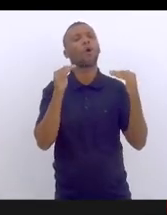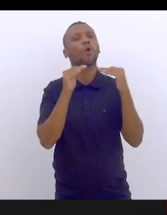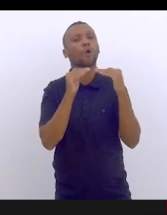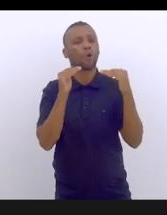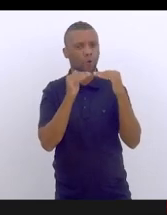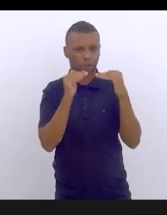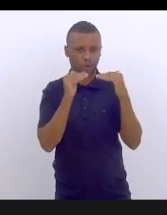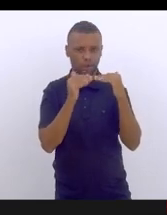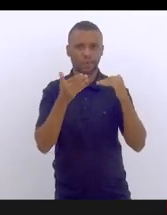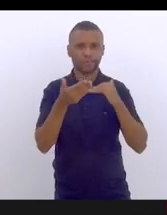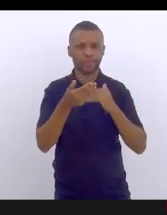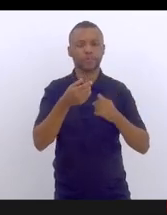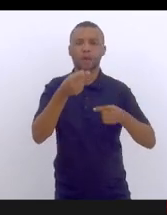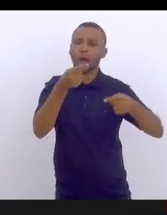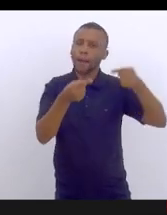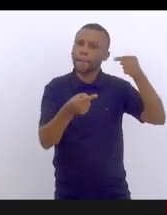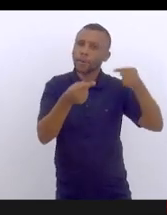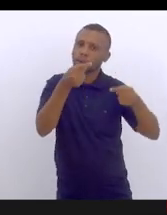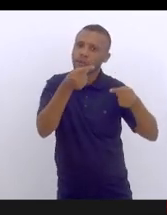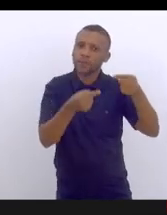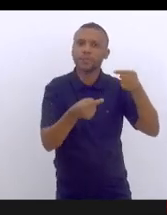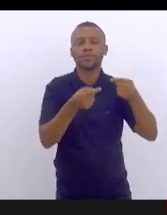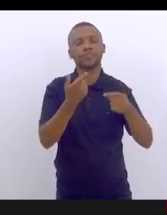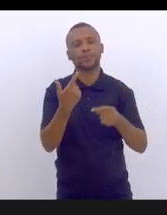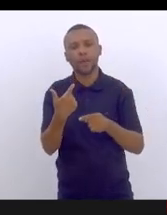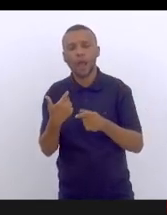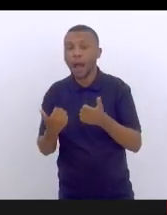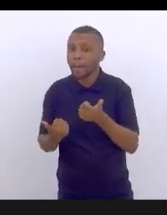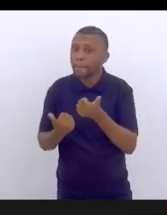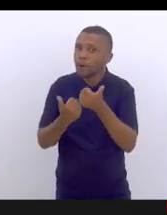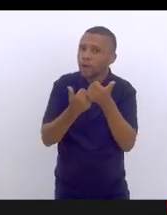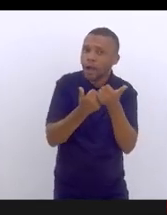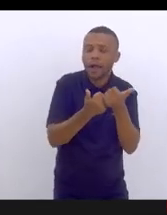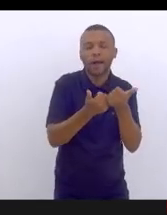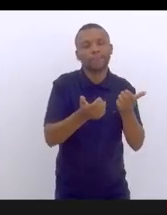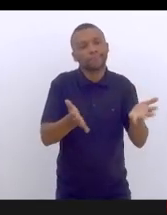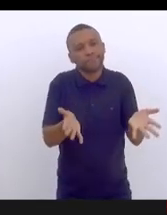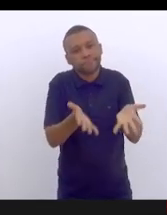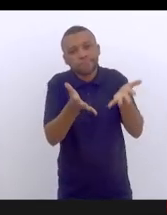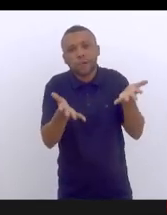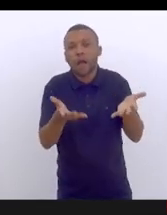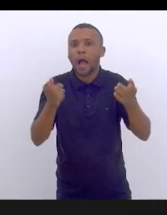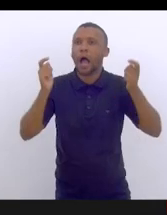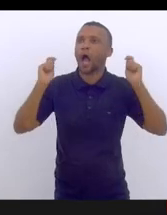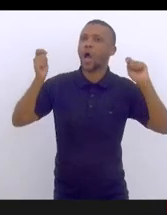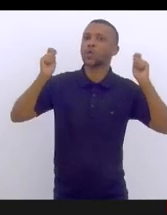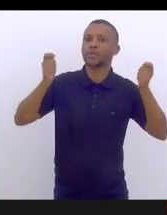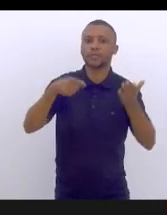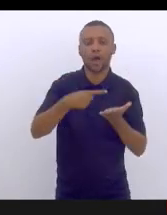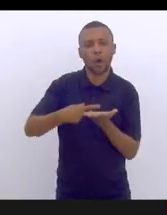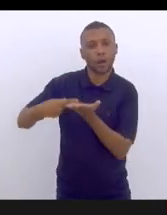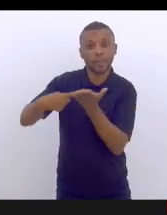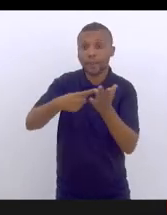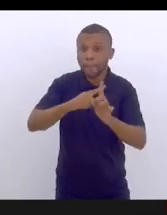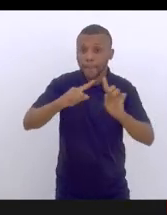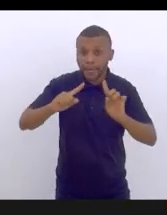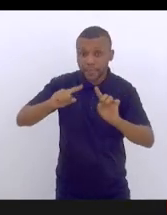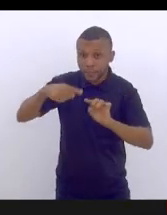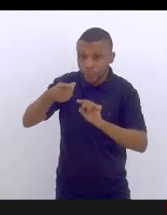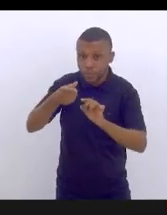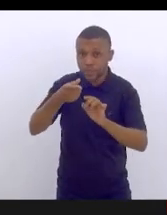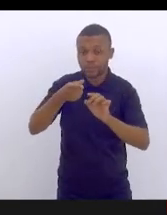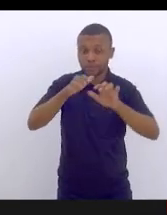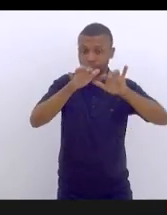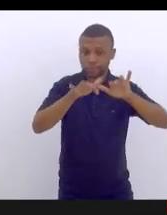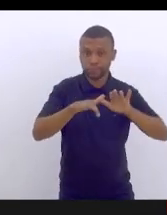com a política de se facilitar as torcidas organizadas, mas só que, depois que a lei foi produzida, eu